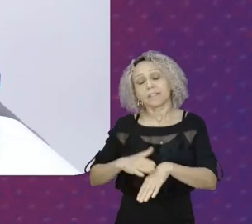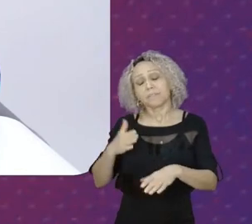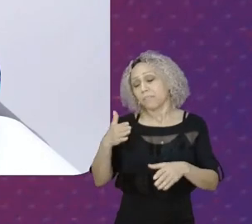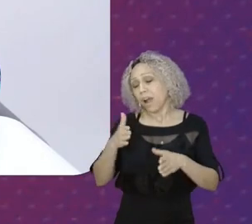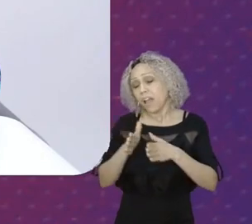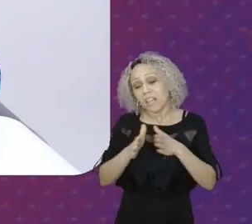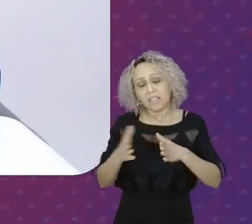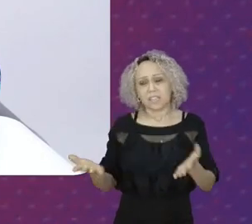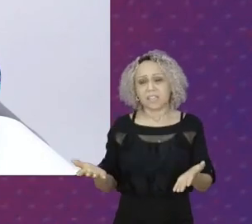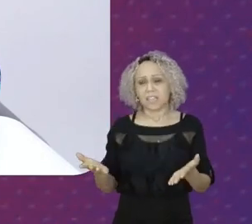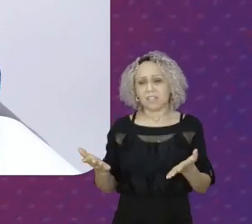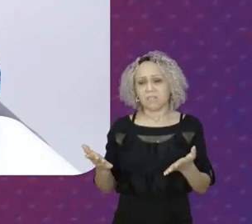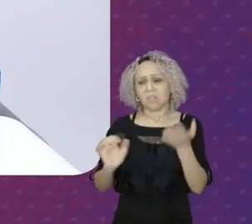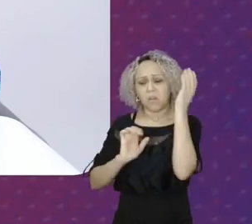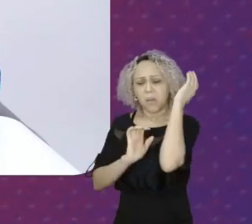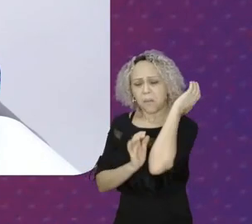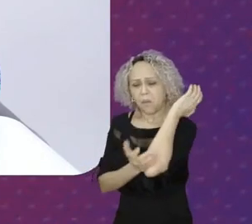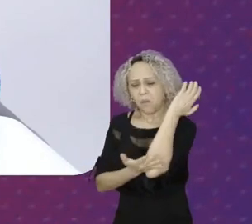Então,